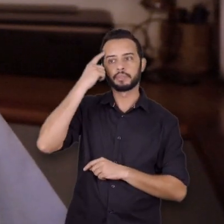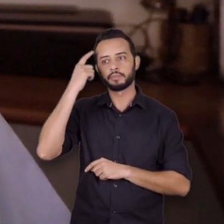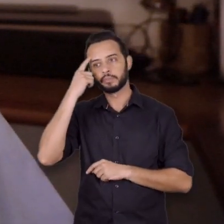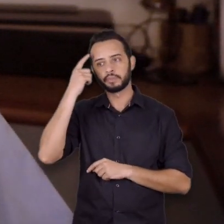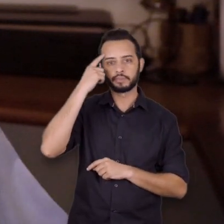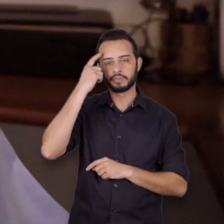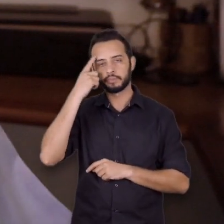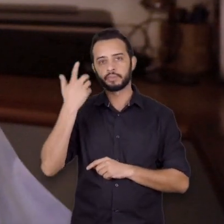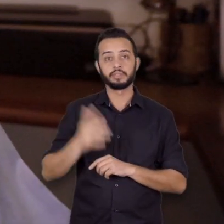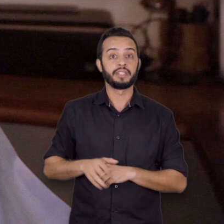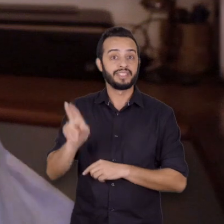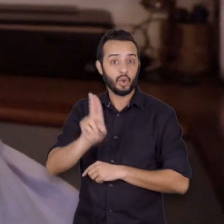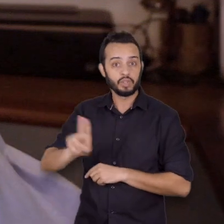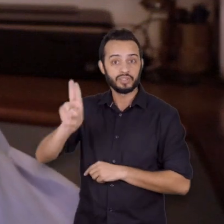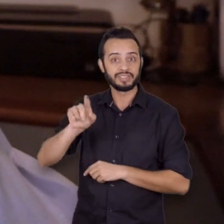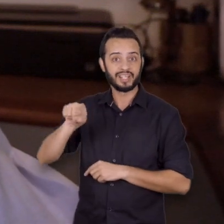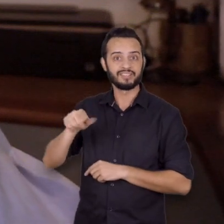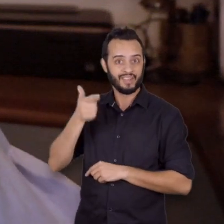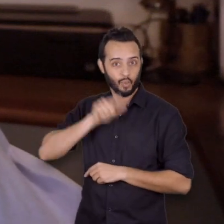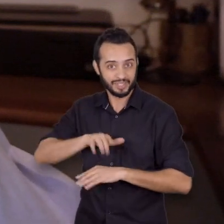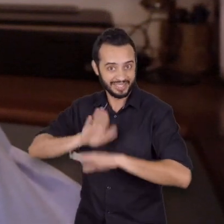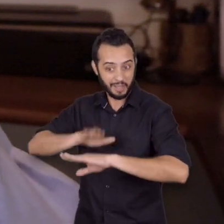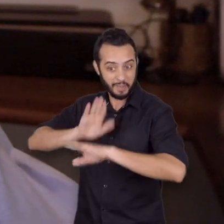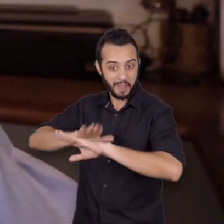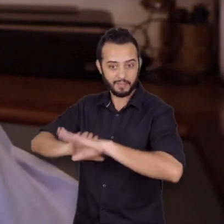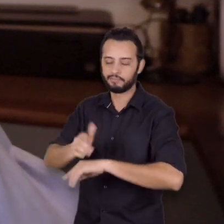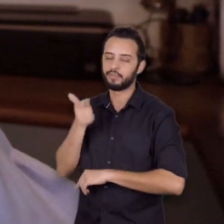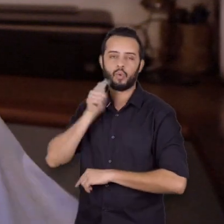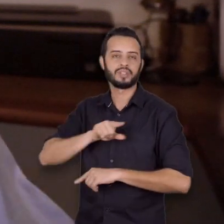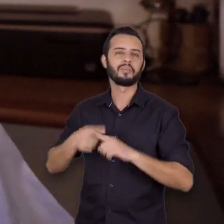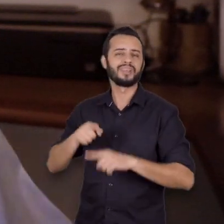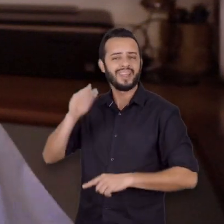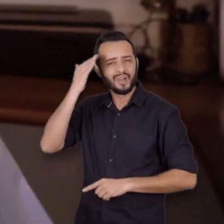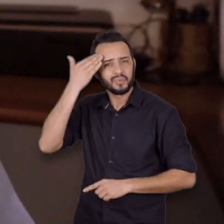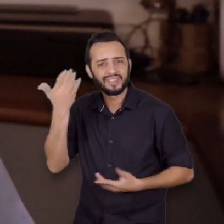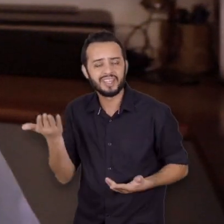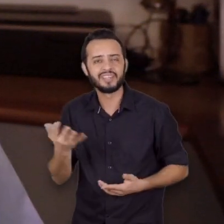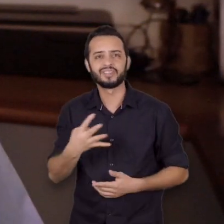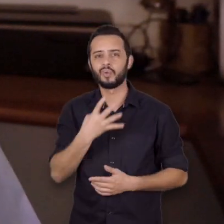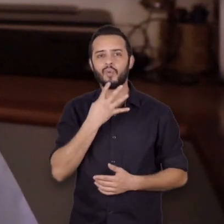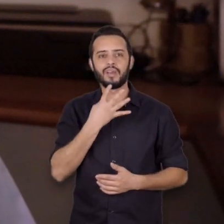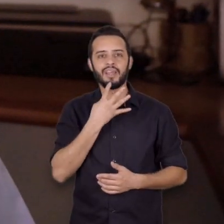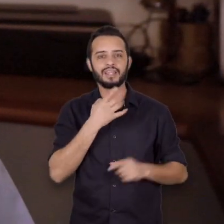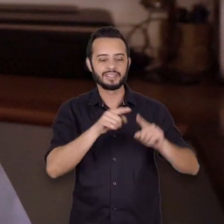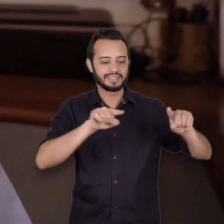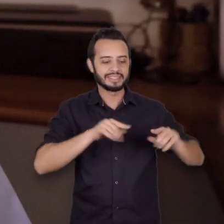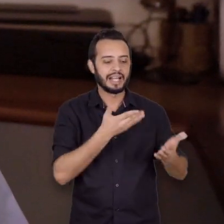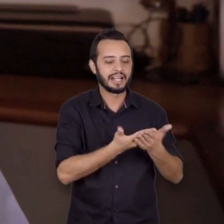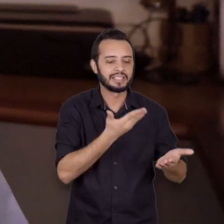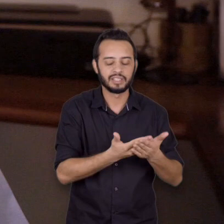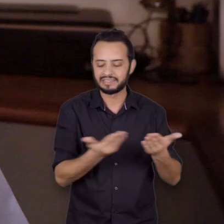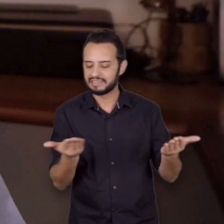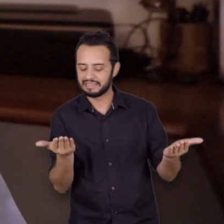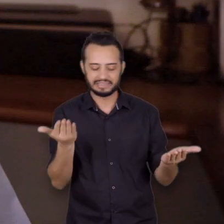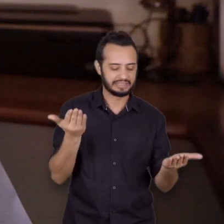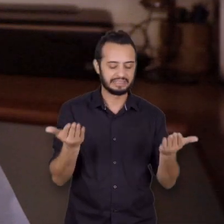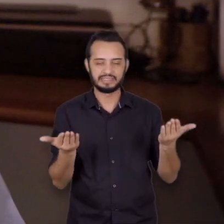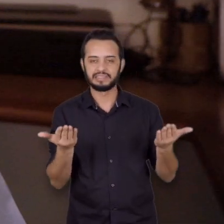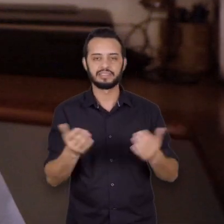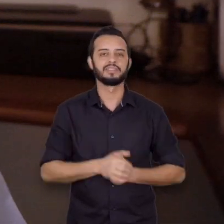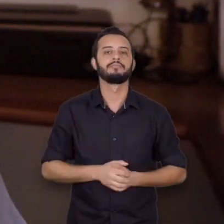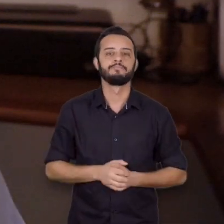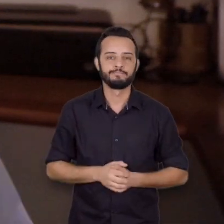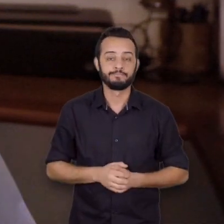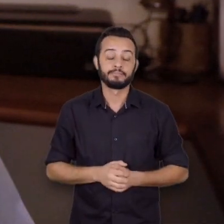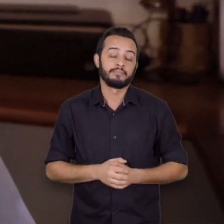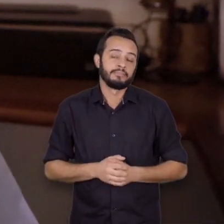faz isso. E a universidade sozinha não vai conseguir fazer isso porque ela não entende o que se passa na sala de aula e como esse professor está